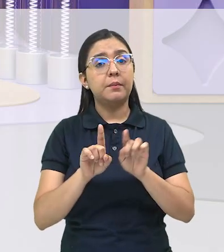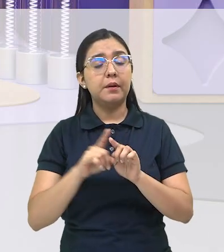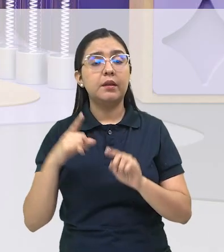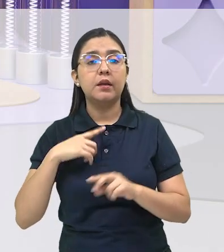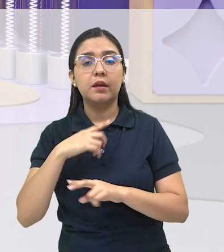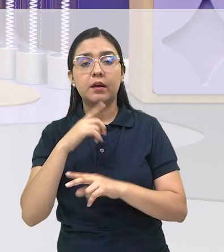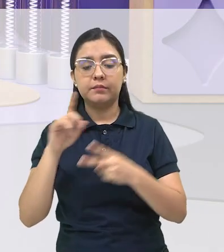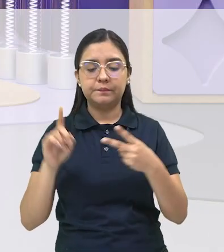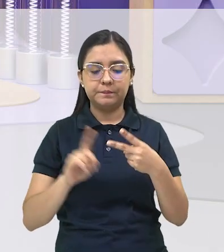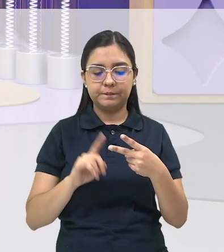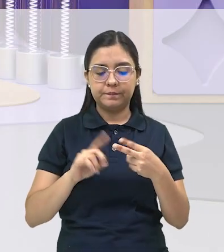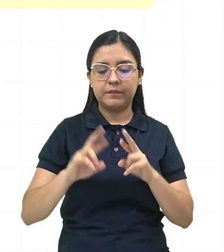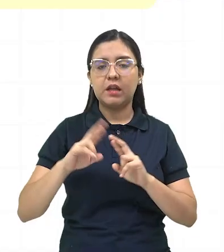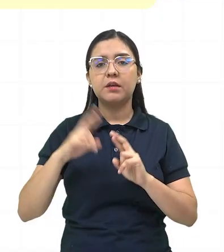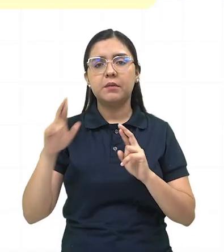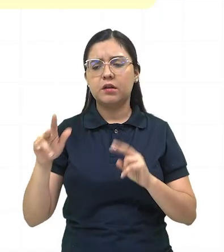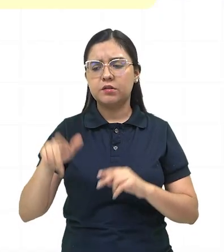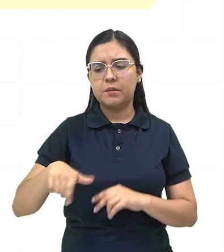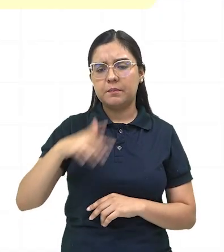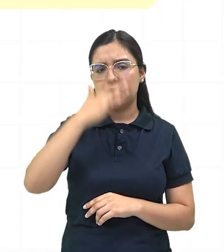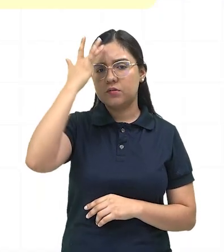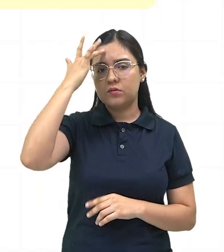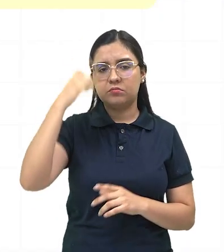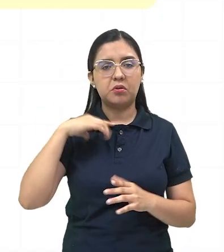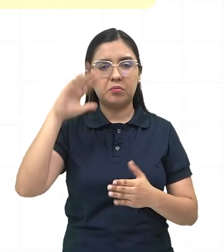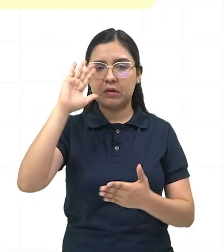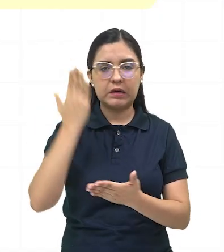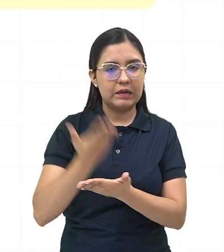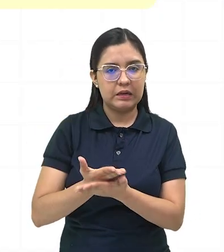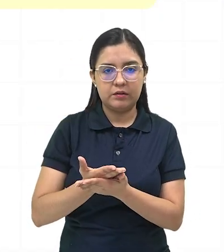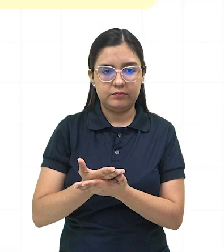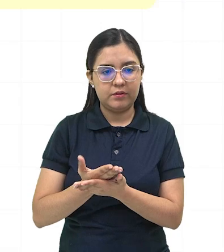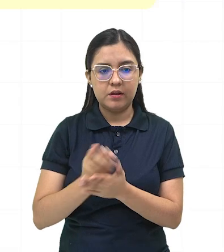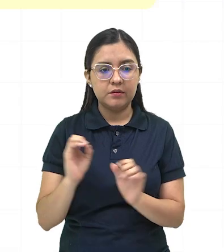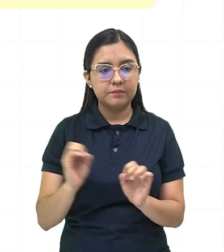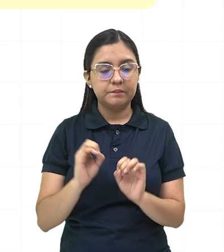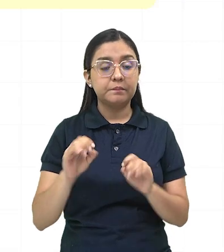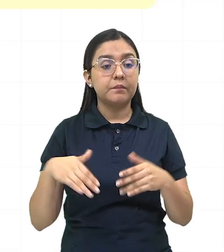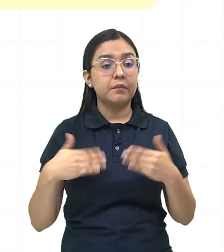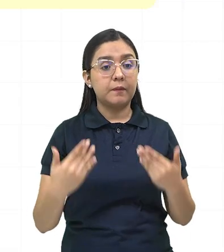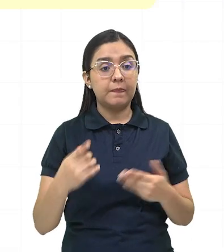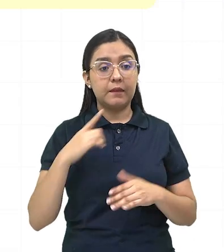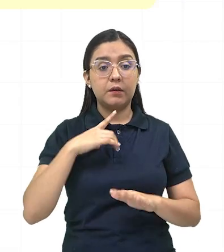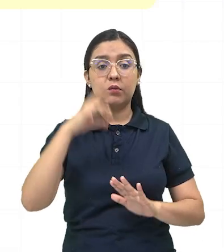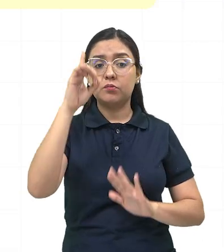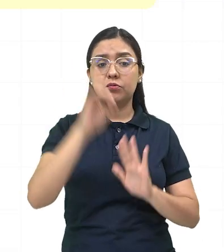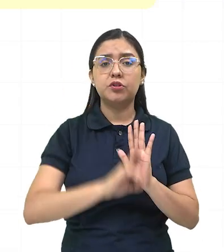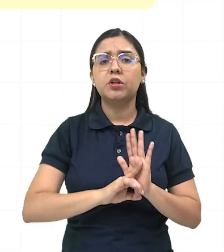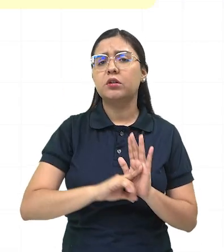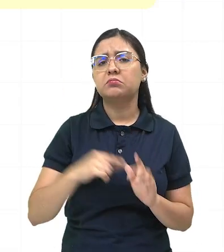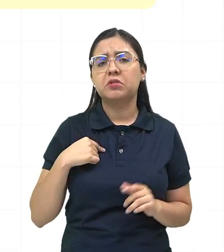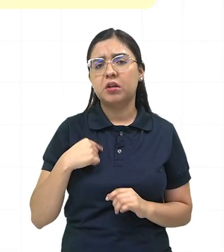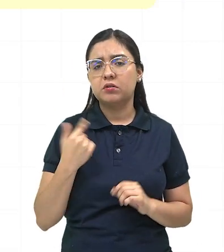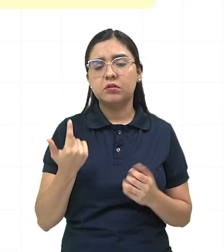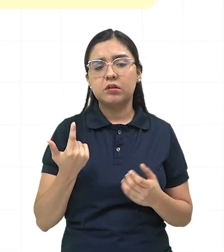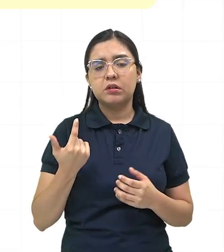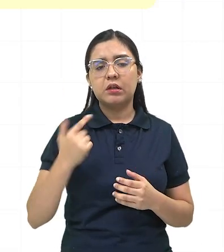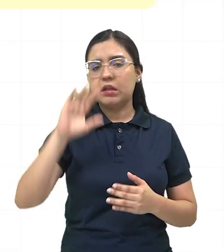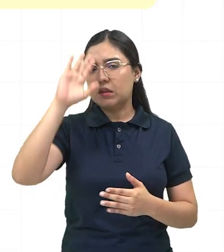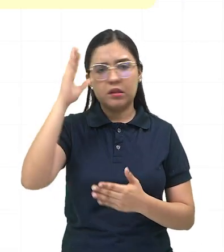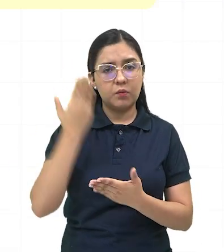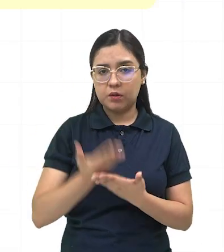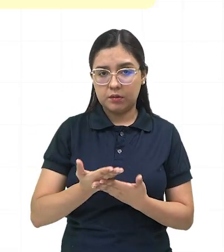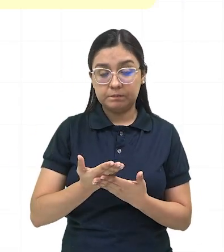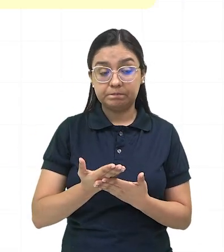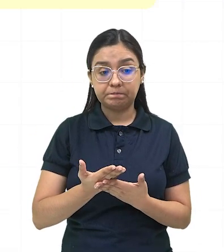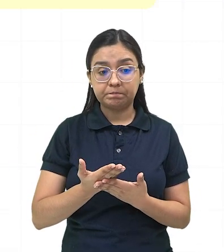uma liberdade a não crer. Vamos dar passos aqui na nossa aula. Olha, o direito a não crer, né?